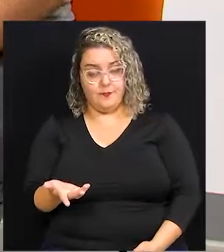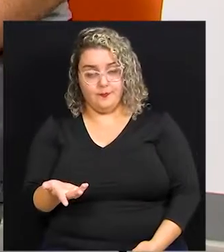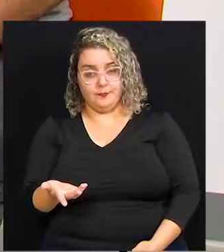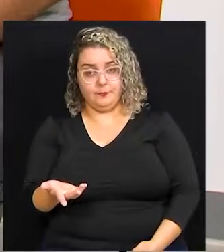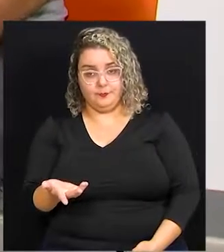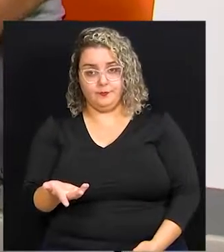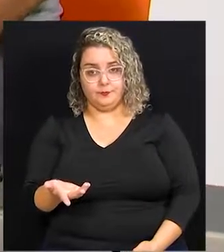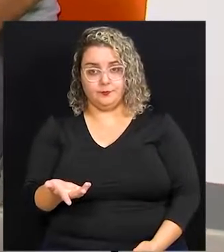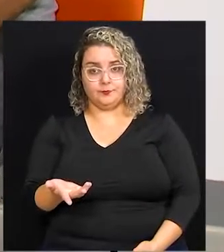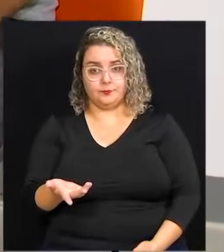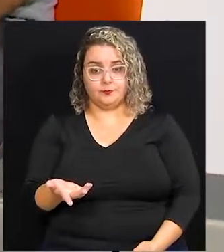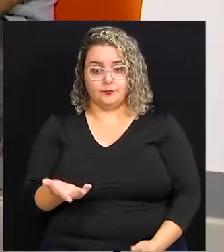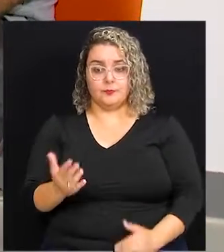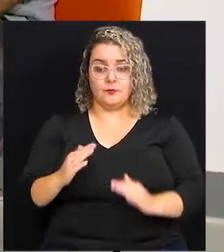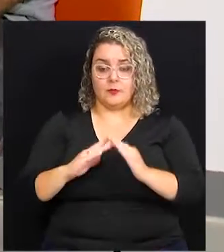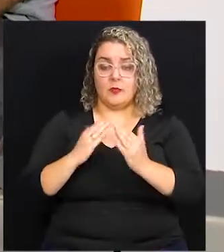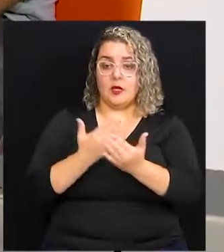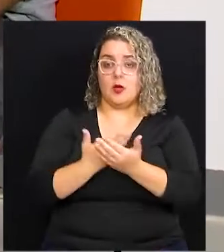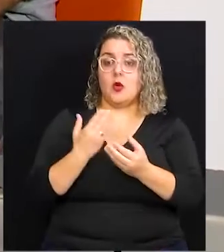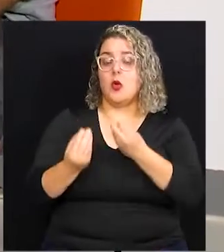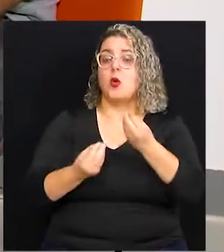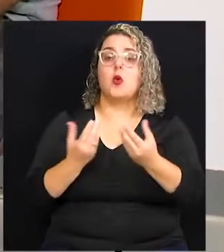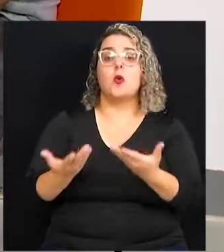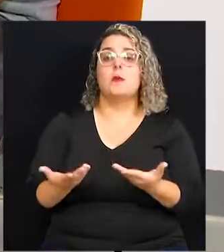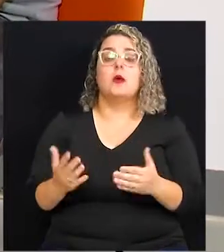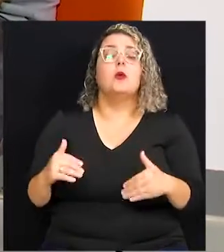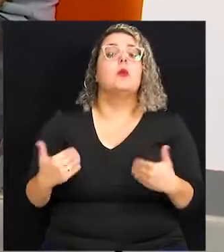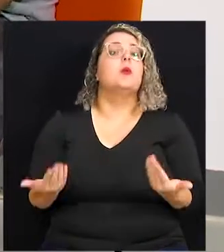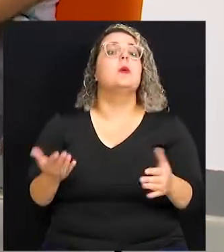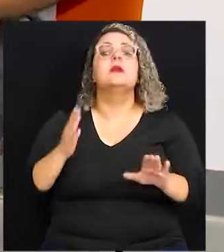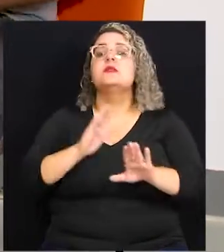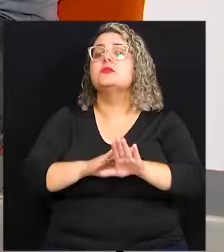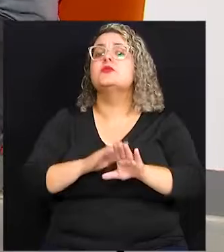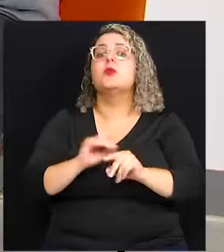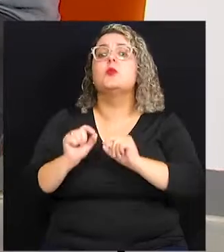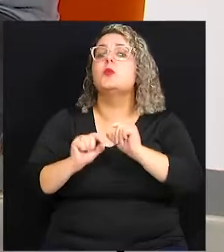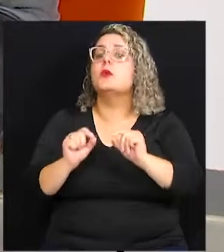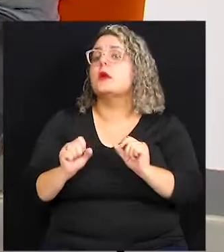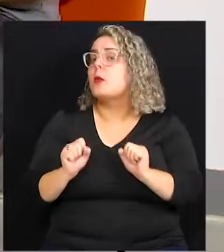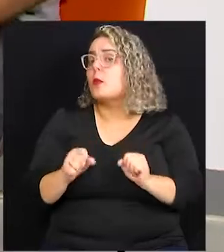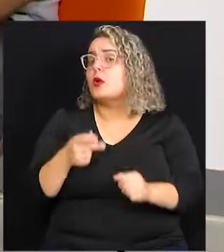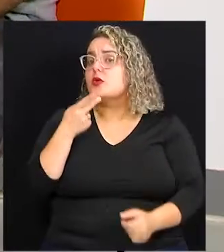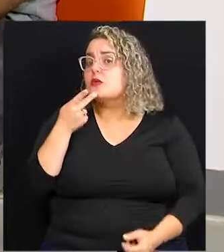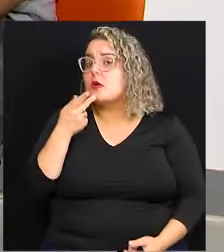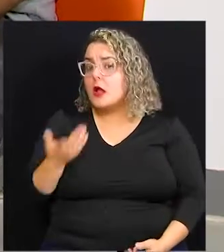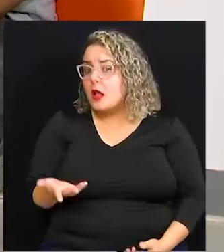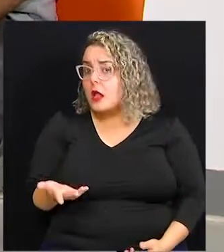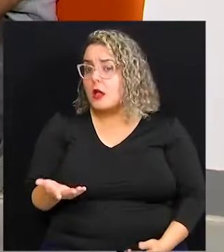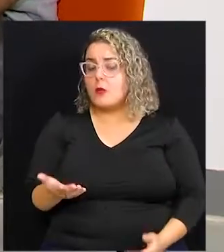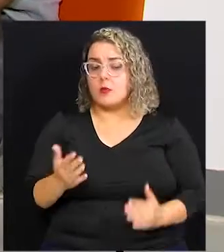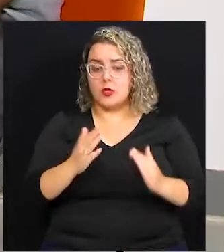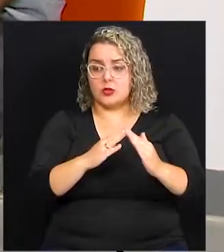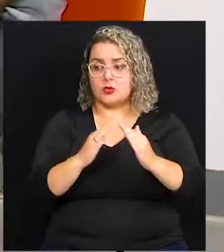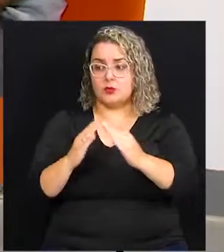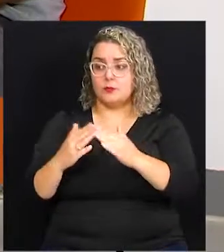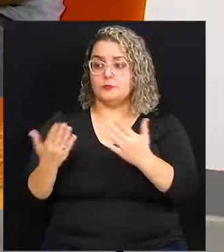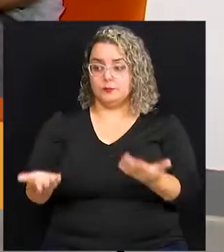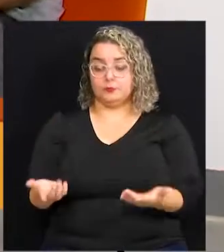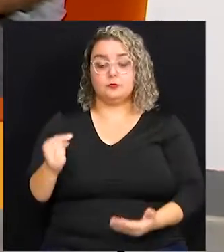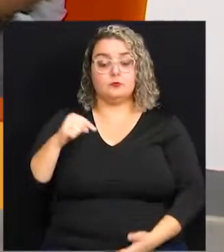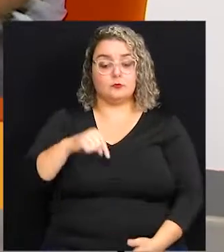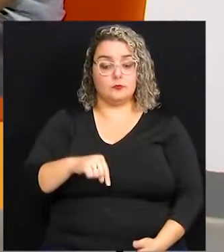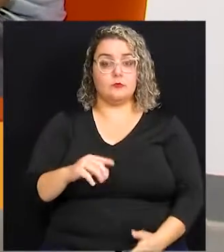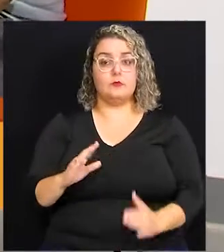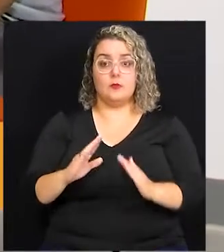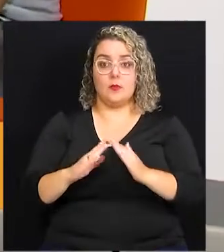é, da escola, como que funciona, quais as atividades, o que o senhor pode passar para o pessoal de casa? Então, essa aqui é